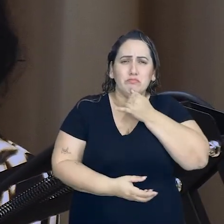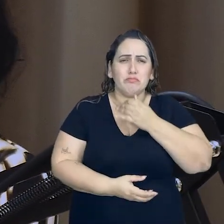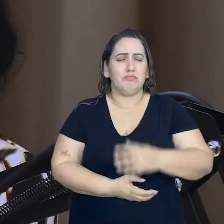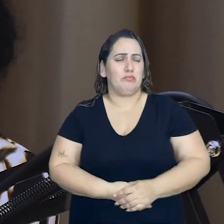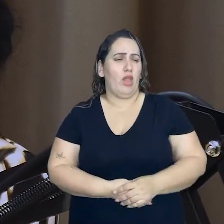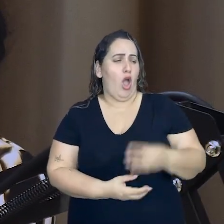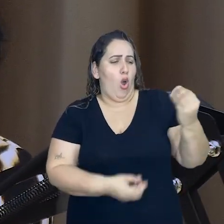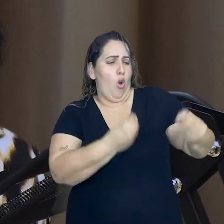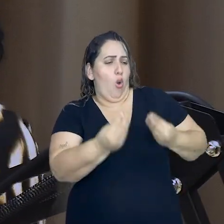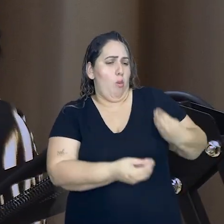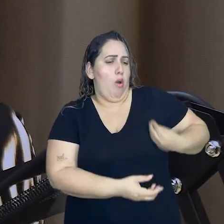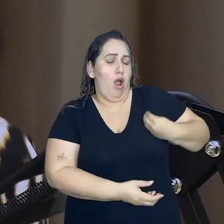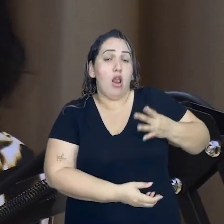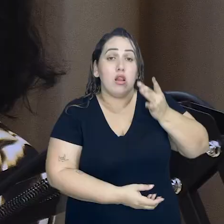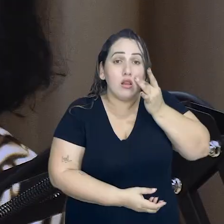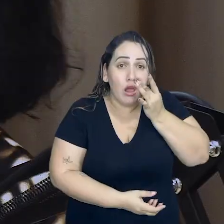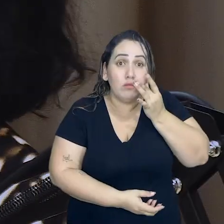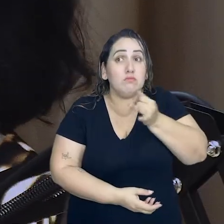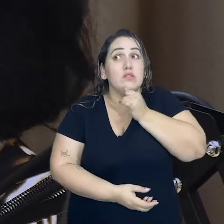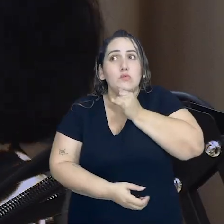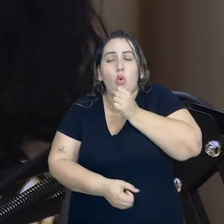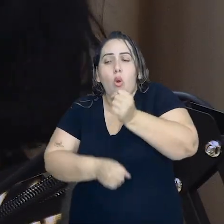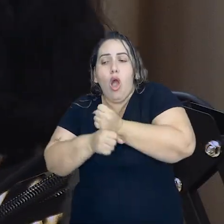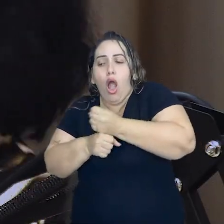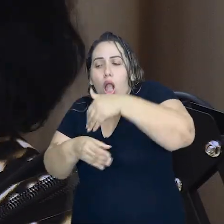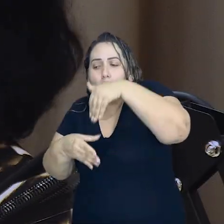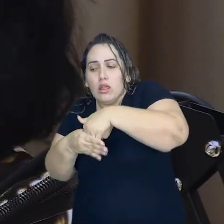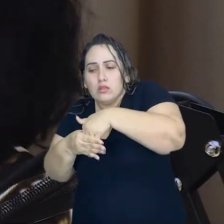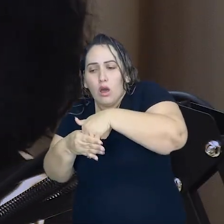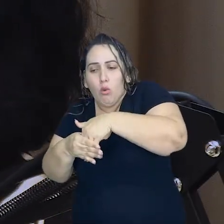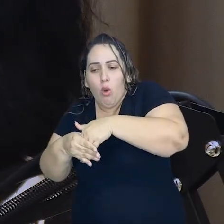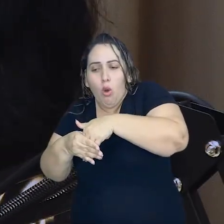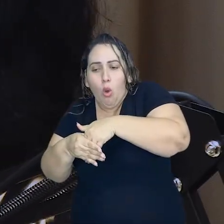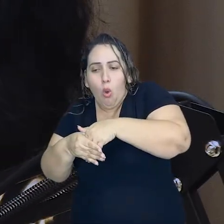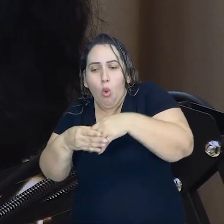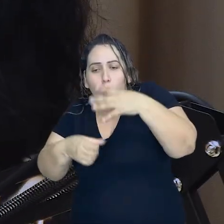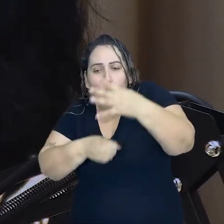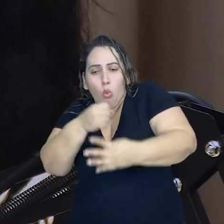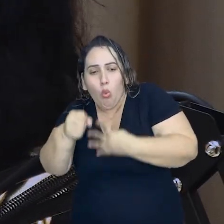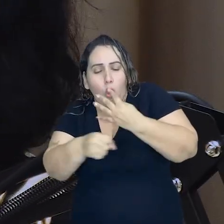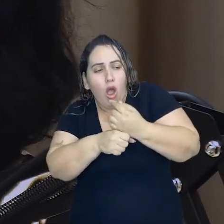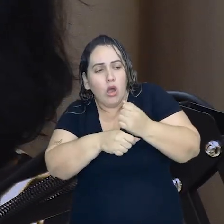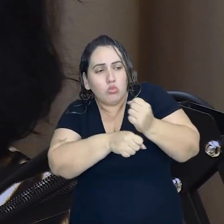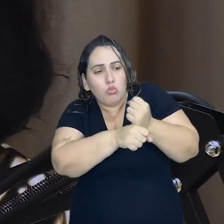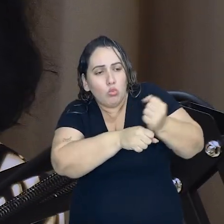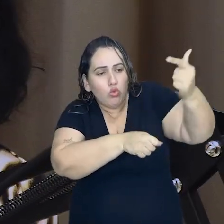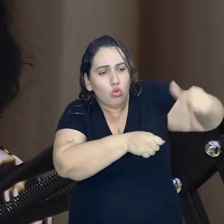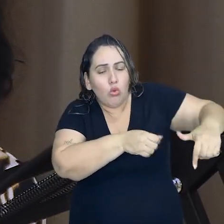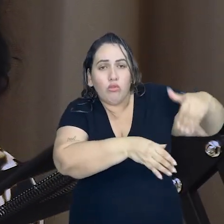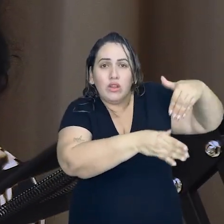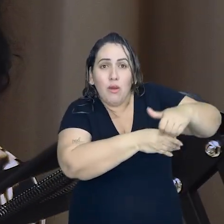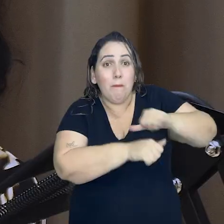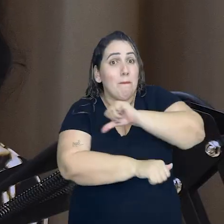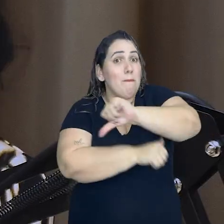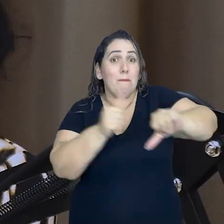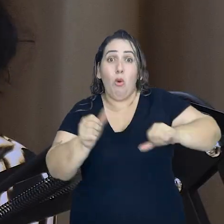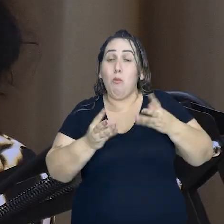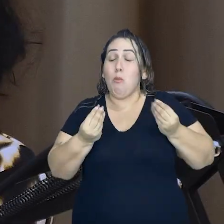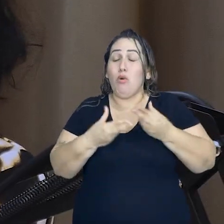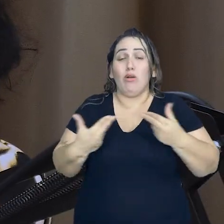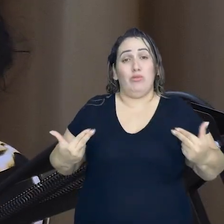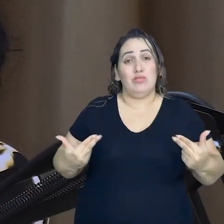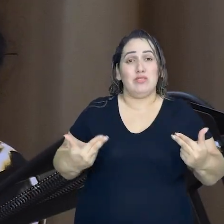quanto à realidade, né, do que acontece de eleição para eleição. Então tem que haver adequações. Desde 2018, quando